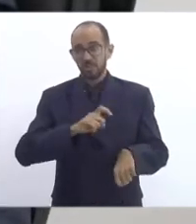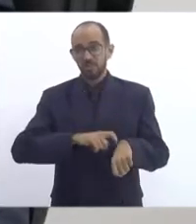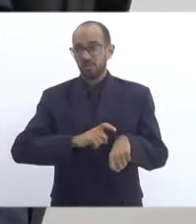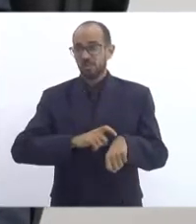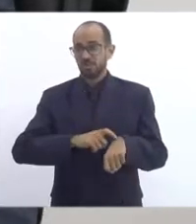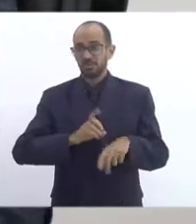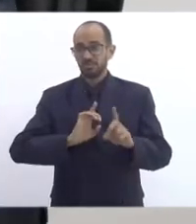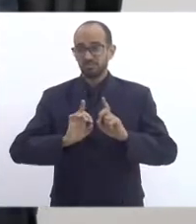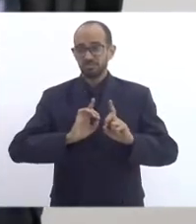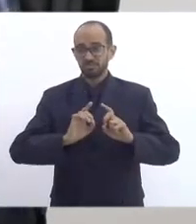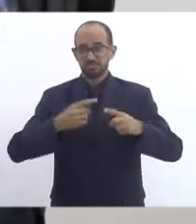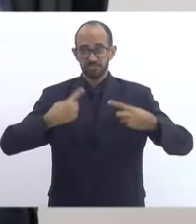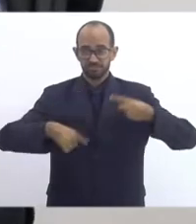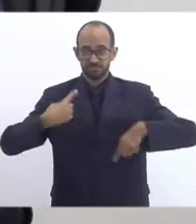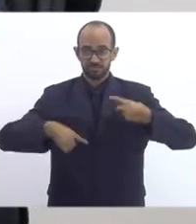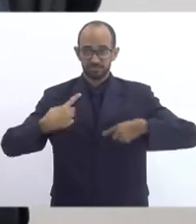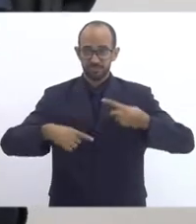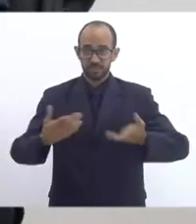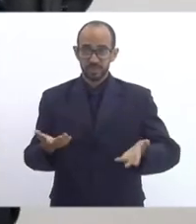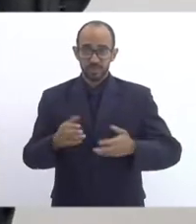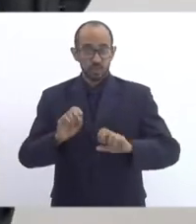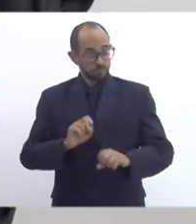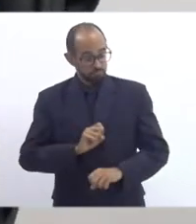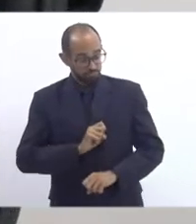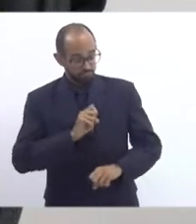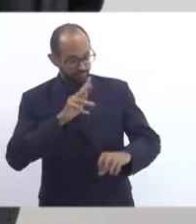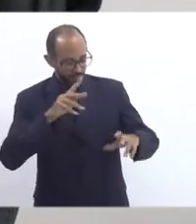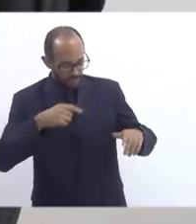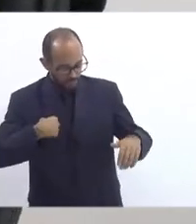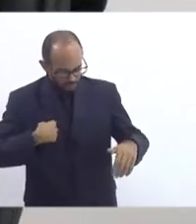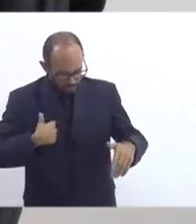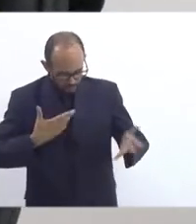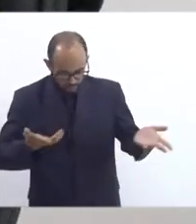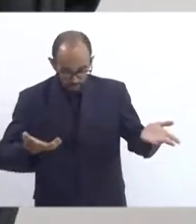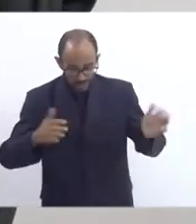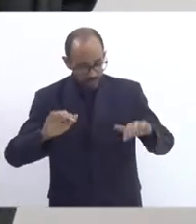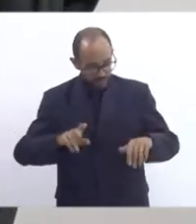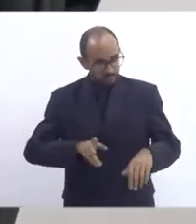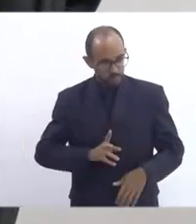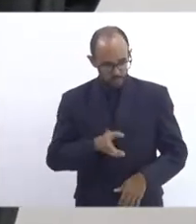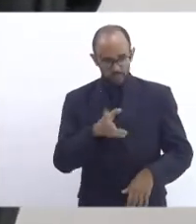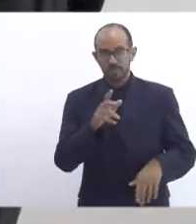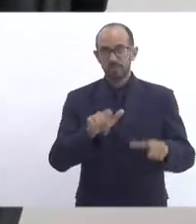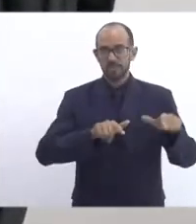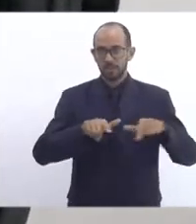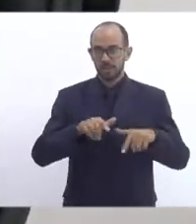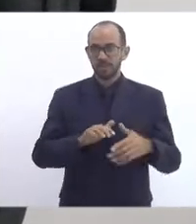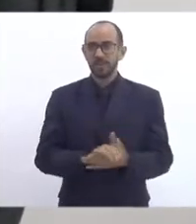gente. Sei lá, eu tenho minhas. Mas vamos lá, né?